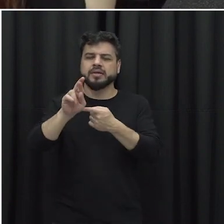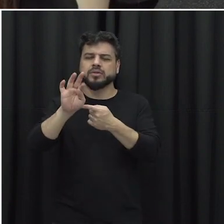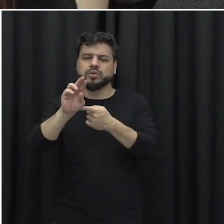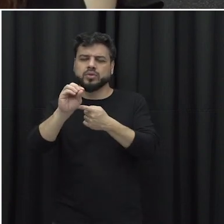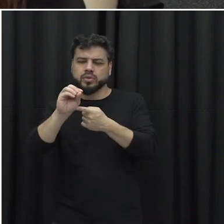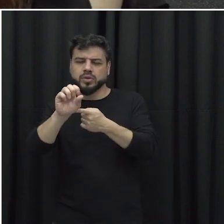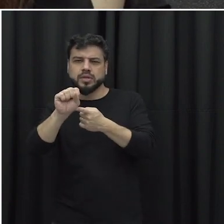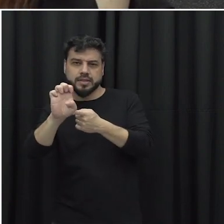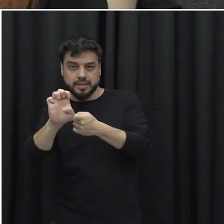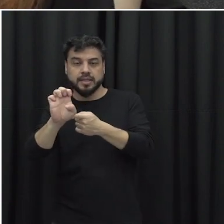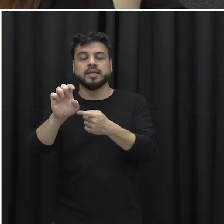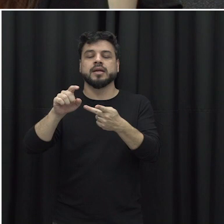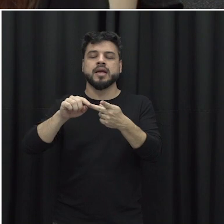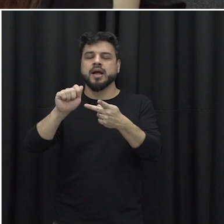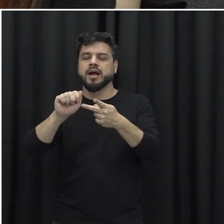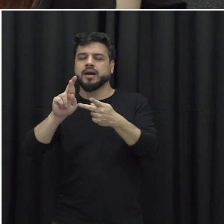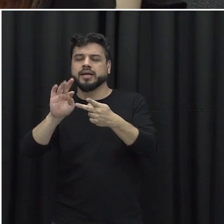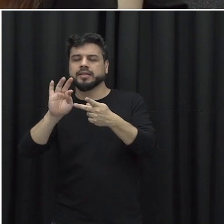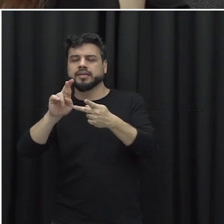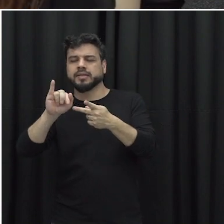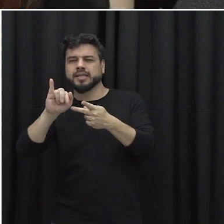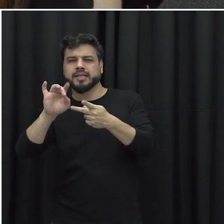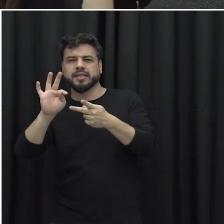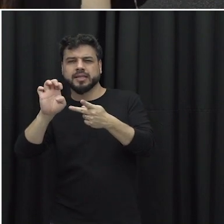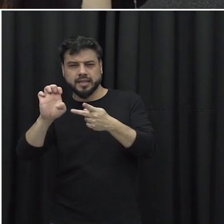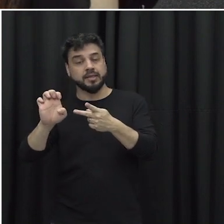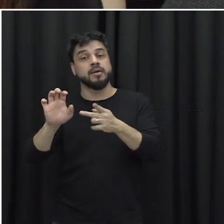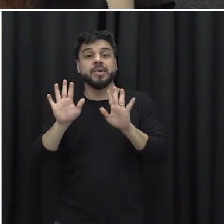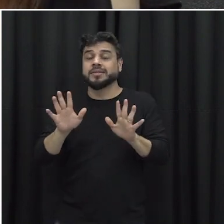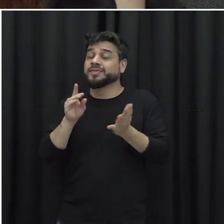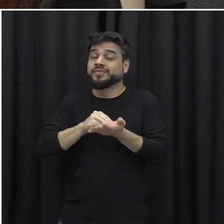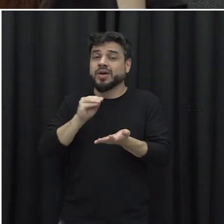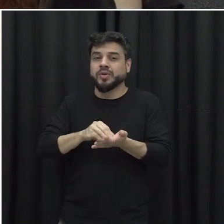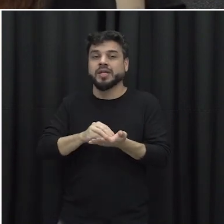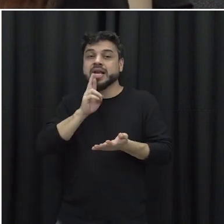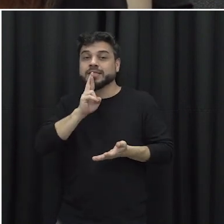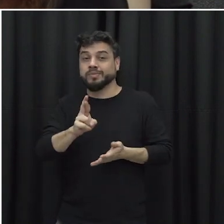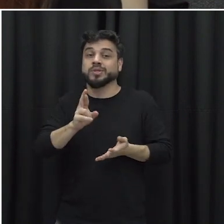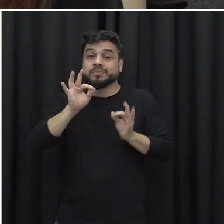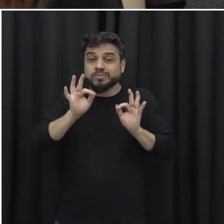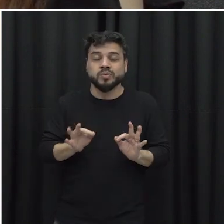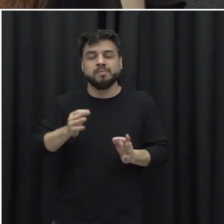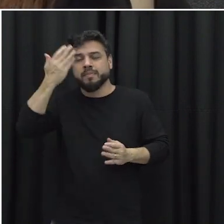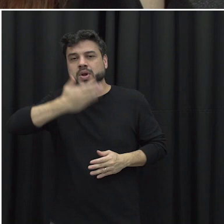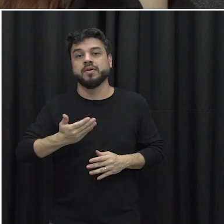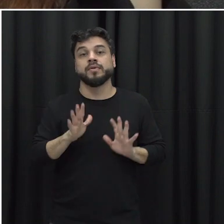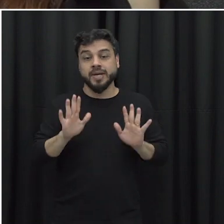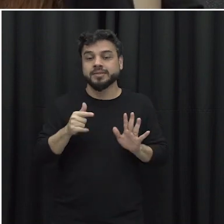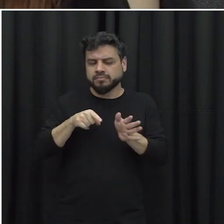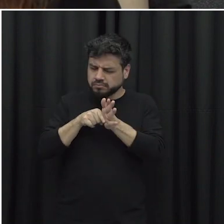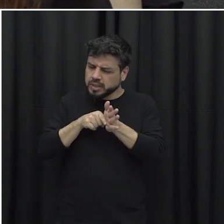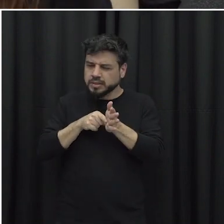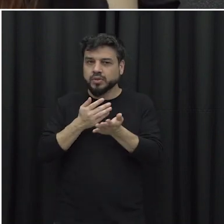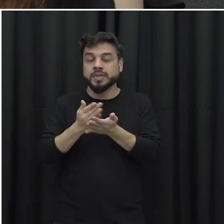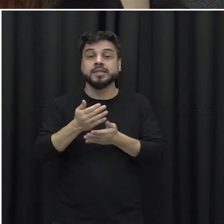tragam esse resultado, né, que realmente comprove essa eficácia, que é o que o laboratório está fazendo agora. Tá? Então, se